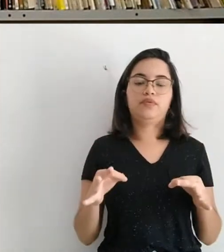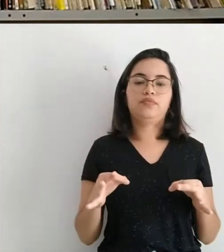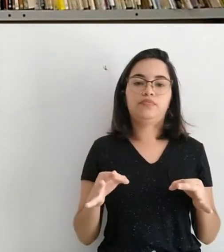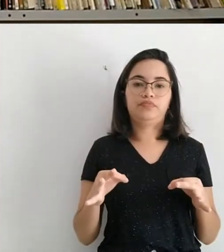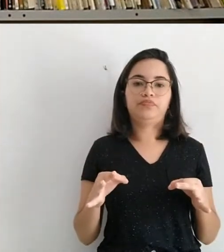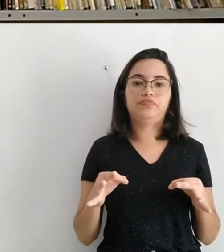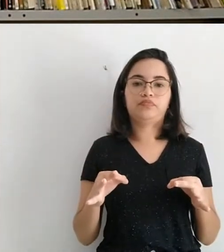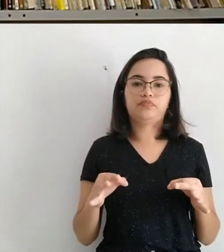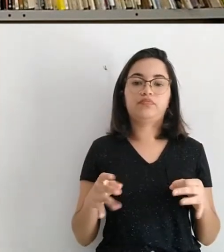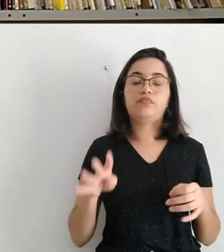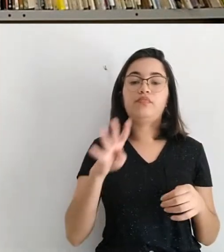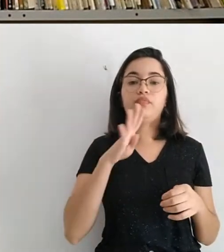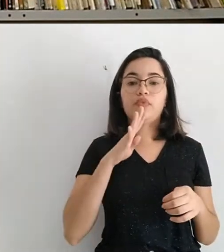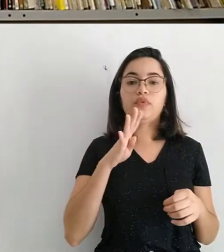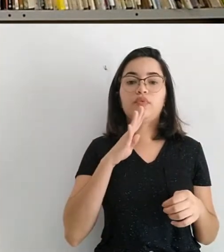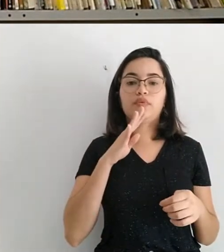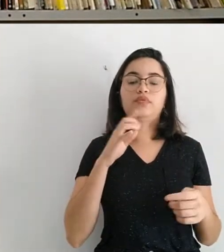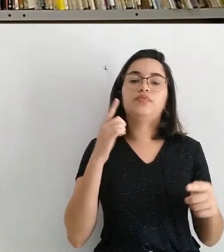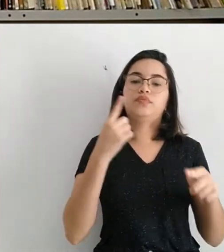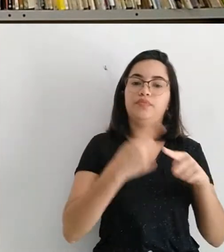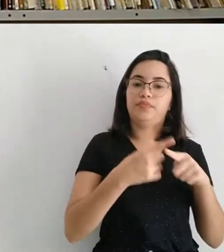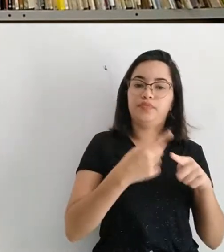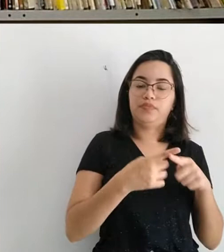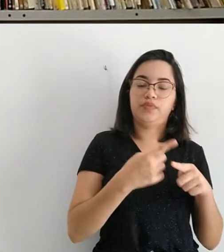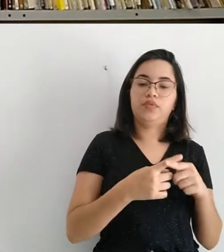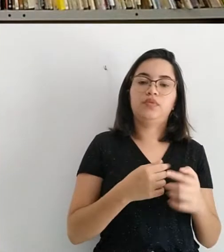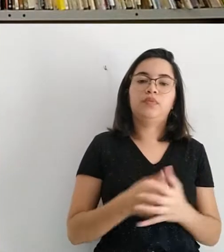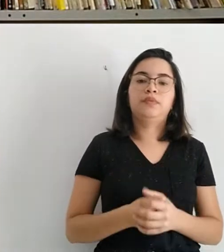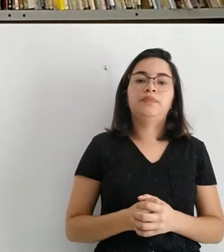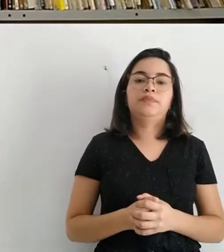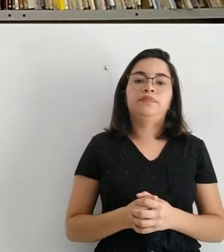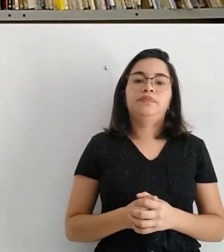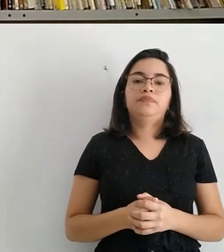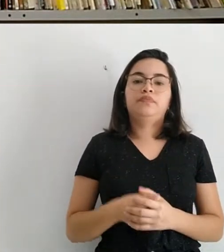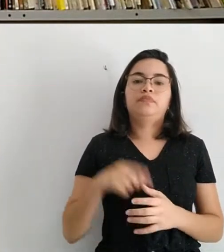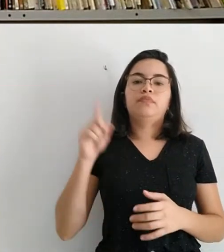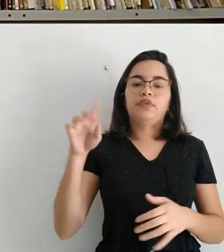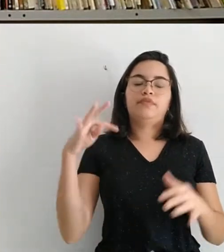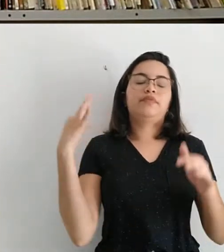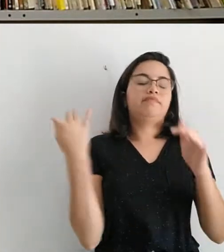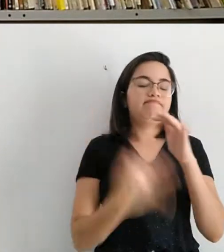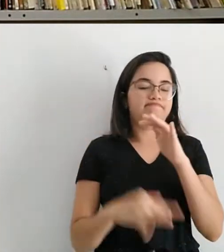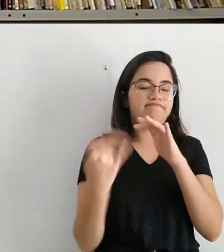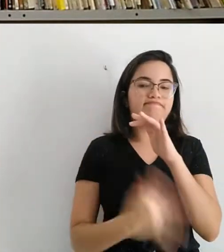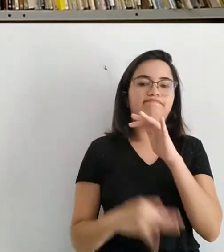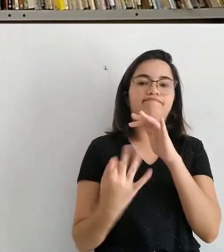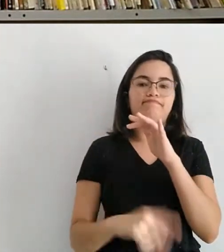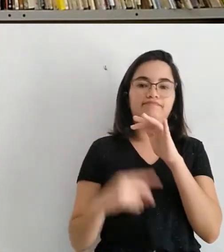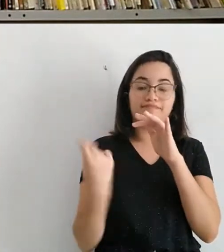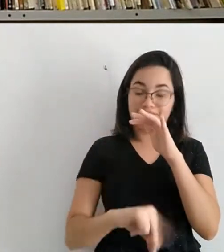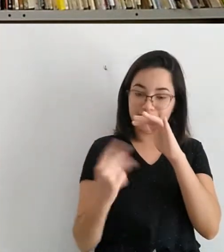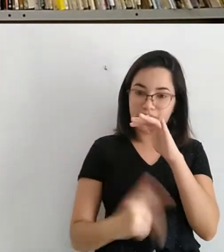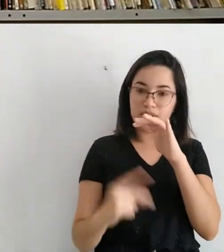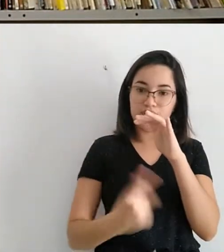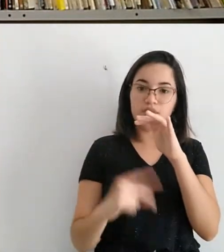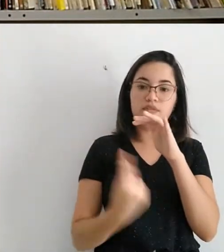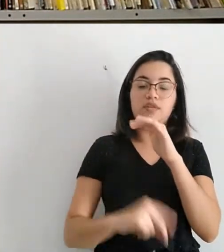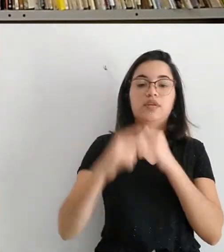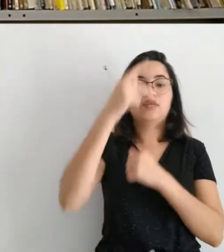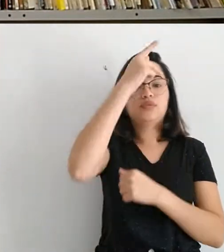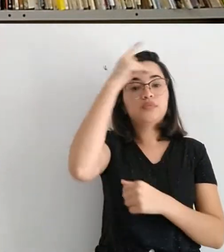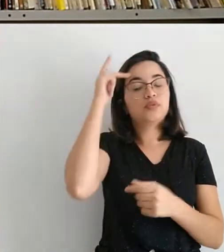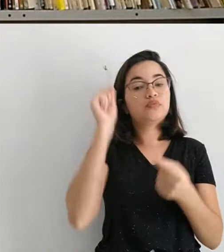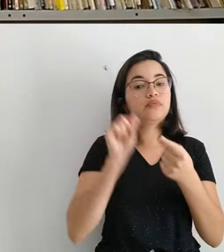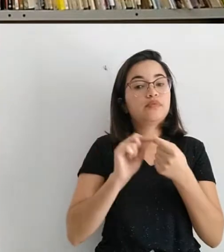perfeitamente, ele conhece as motivações e ele vai punir aqueles que fazem